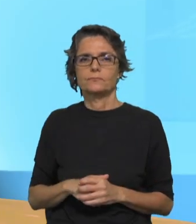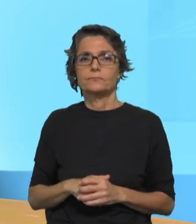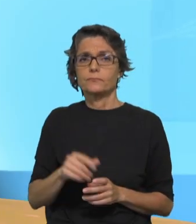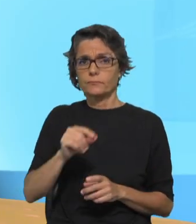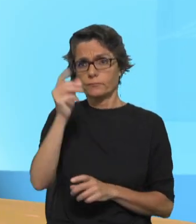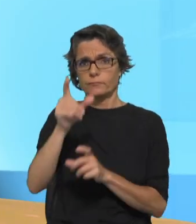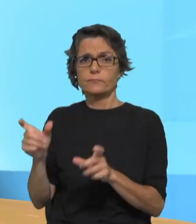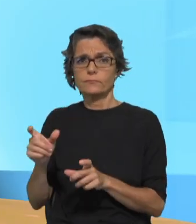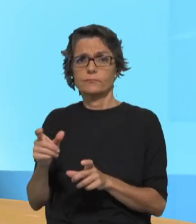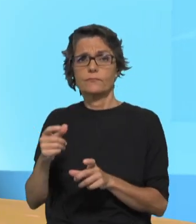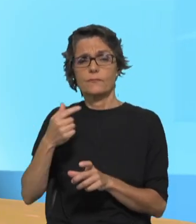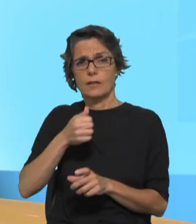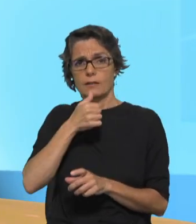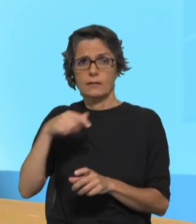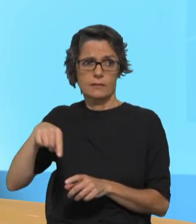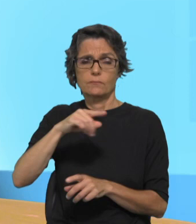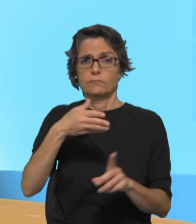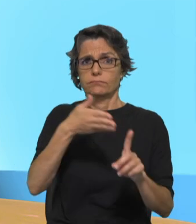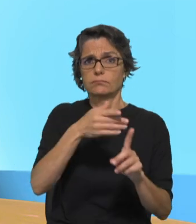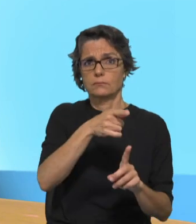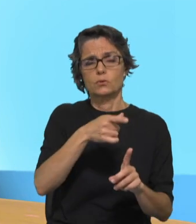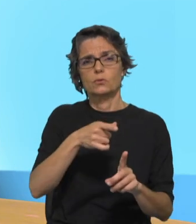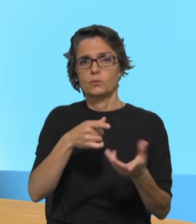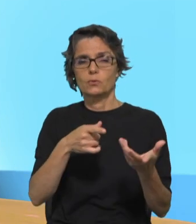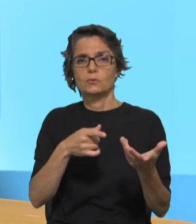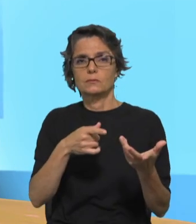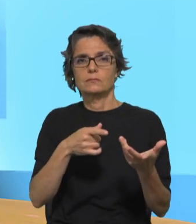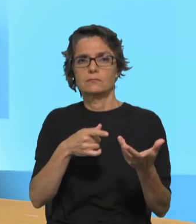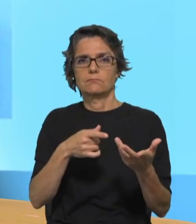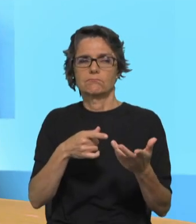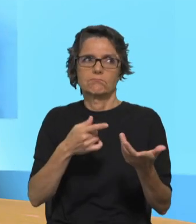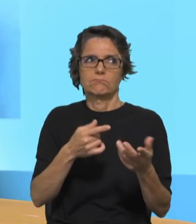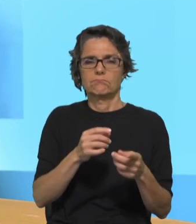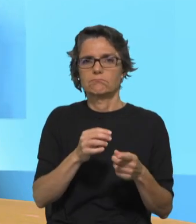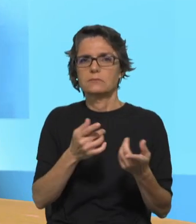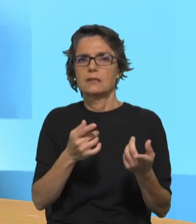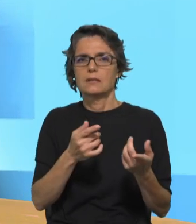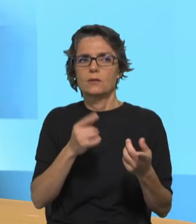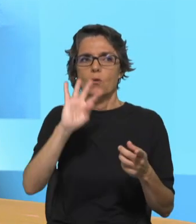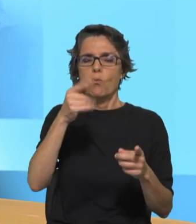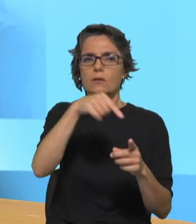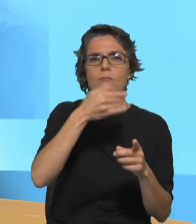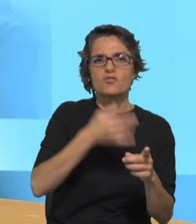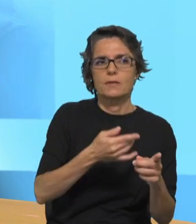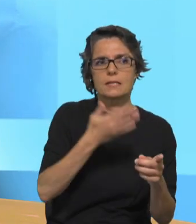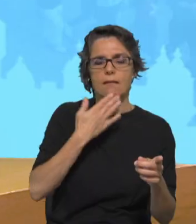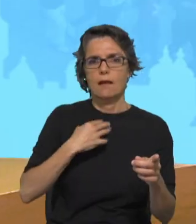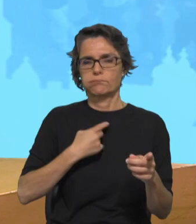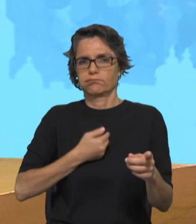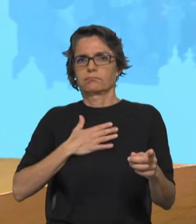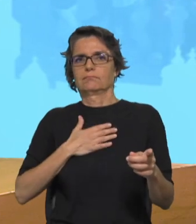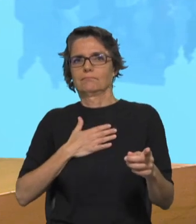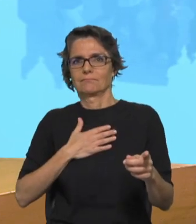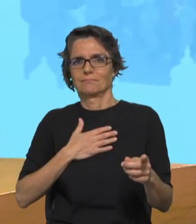determinada motivação e que depois vêm com uma revelação ou com uma descoberta diferente. Henrique, isso é muito verdade,